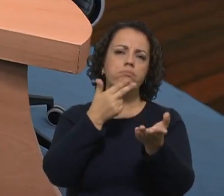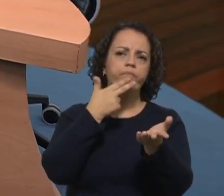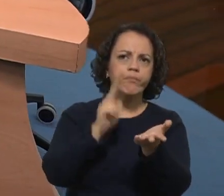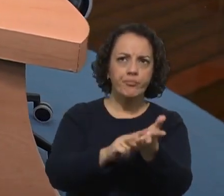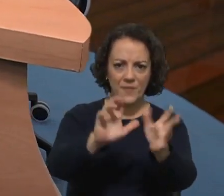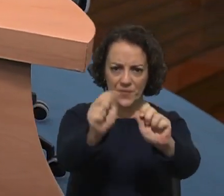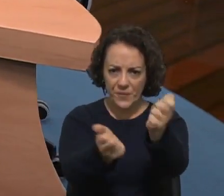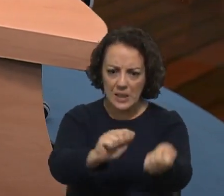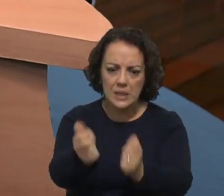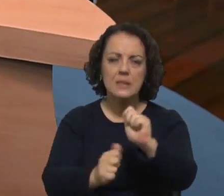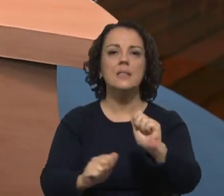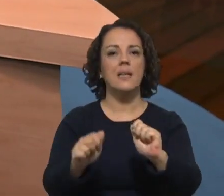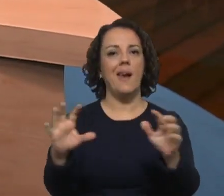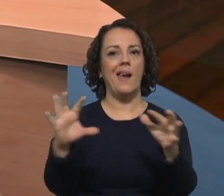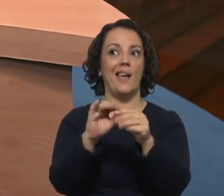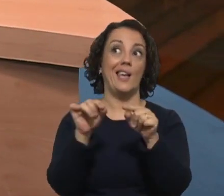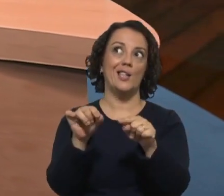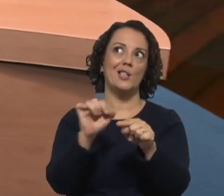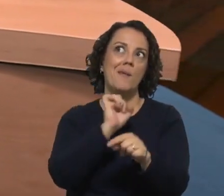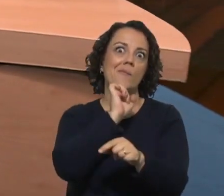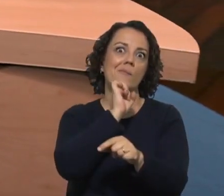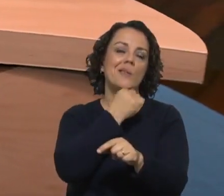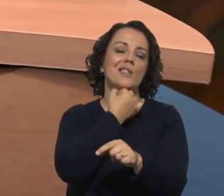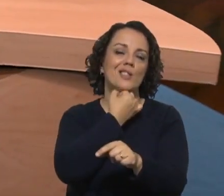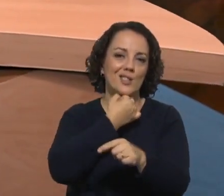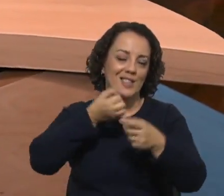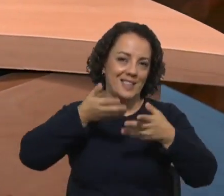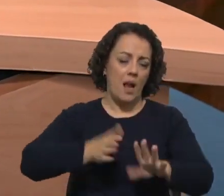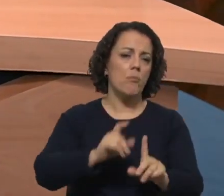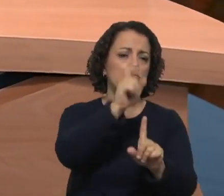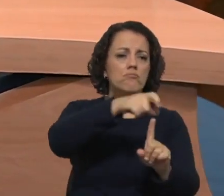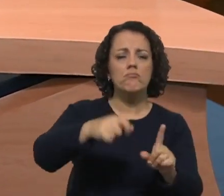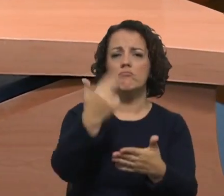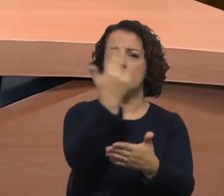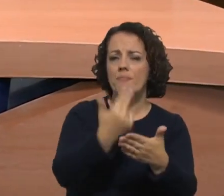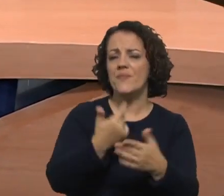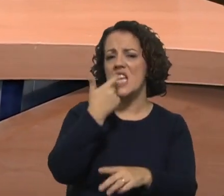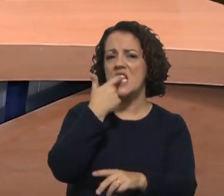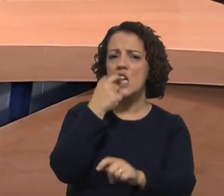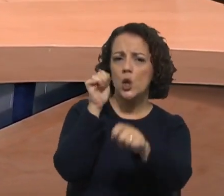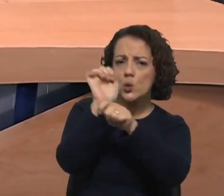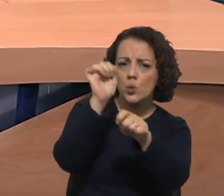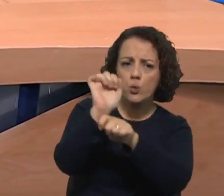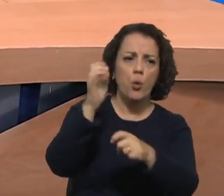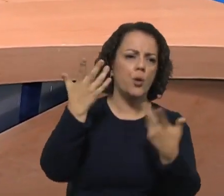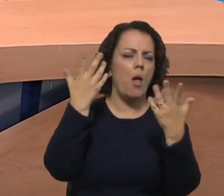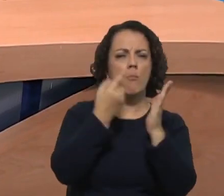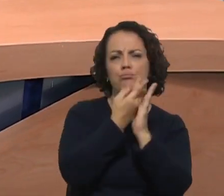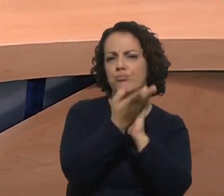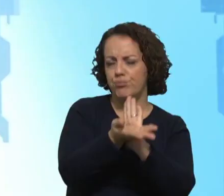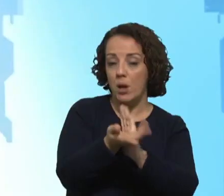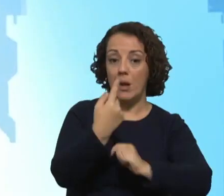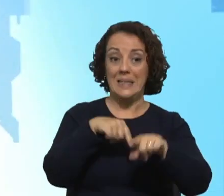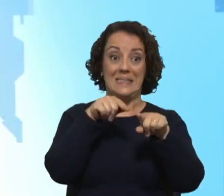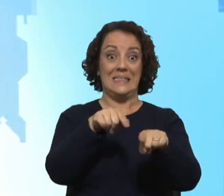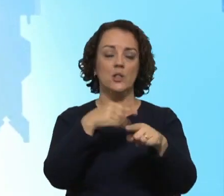a este mistério. São os artistas plásticos, os escultores, e que foram interpelados